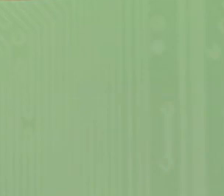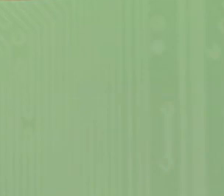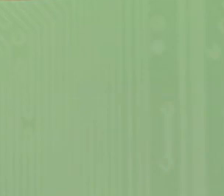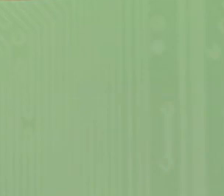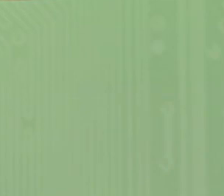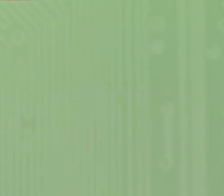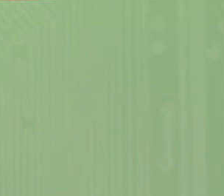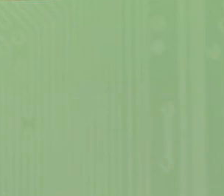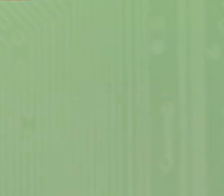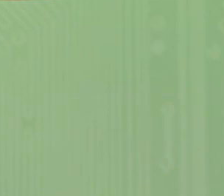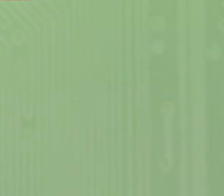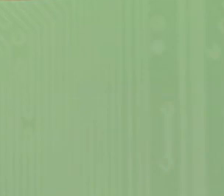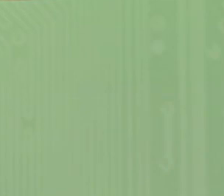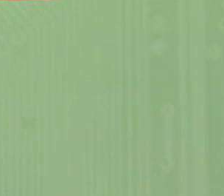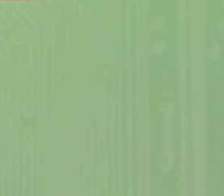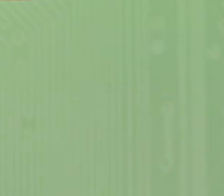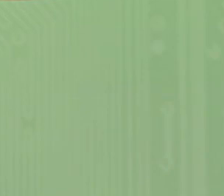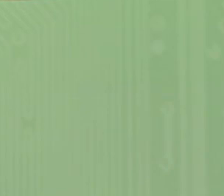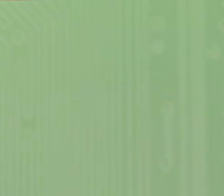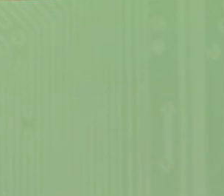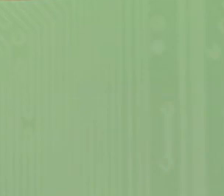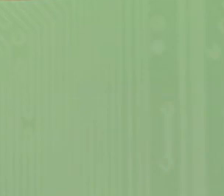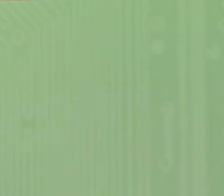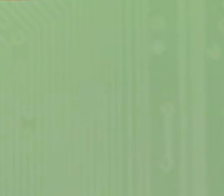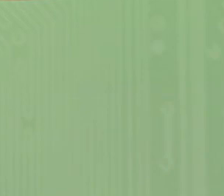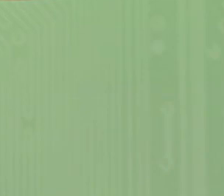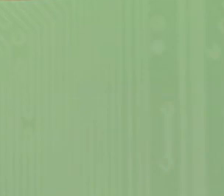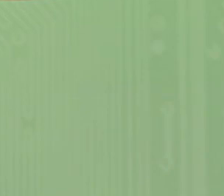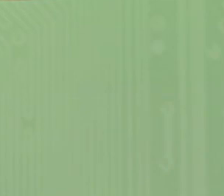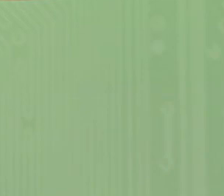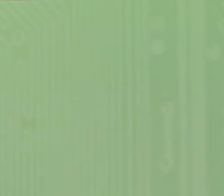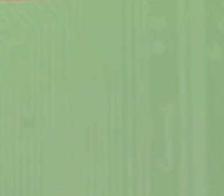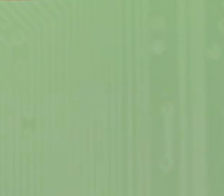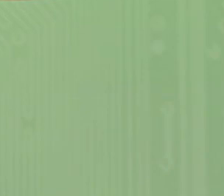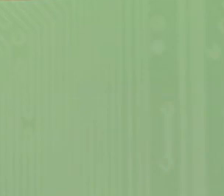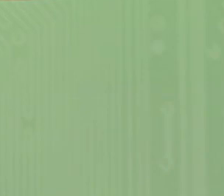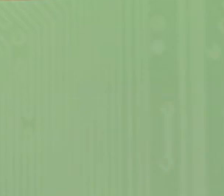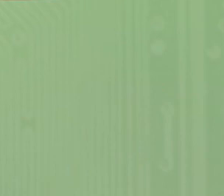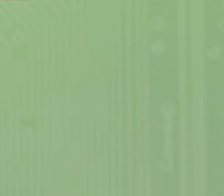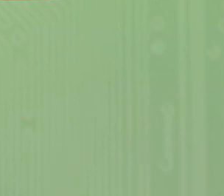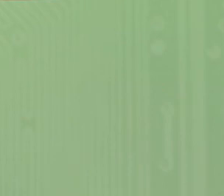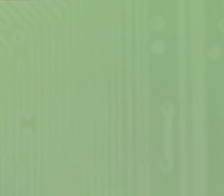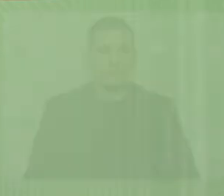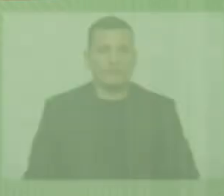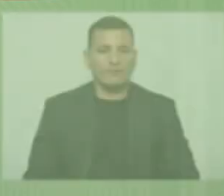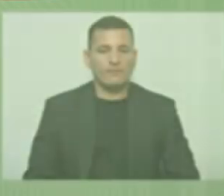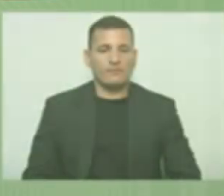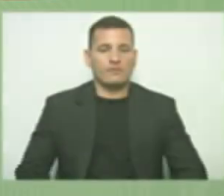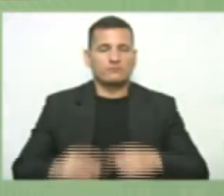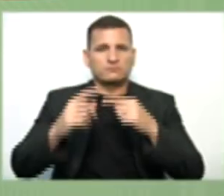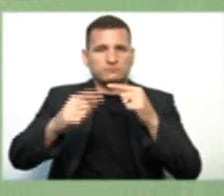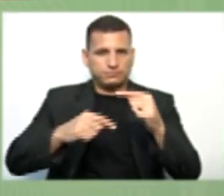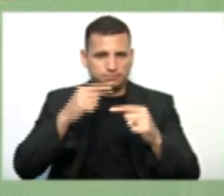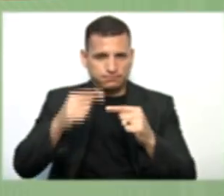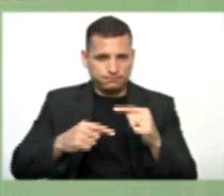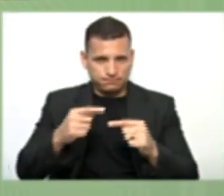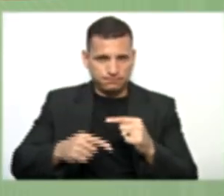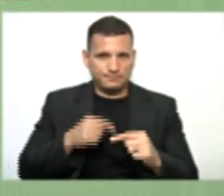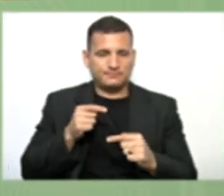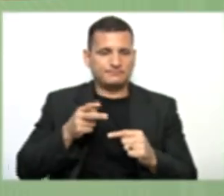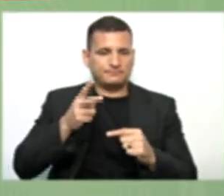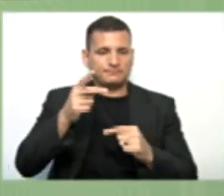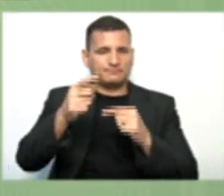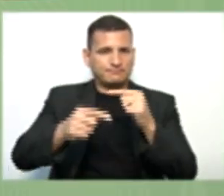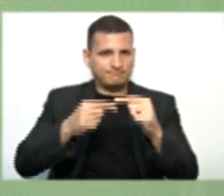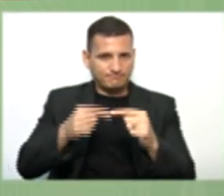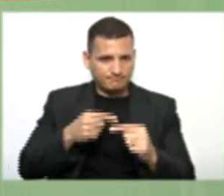faz um laço de repetição. E ele jamais vai voltar para cá, ó. Nunca vai voltar para cá. Então, o que vai valer é sempre esse daqui, ó.